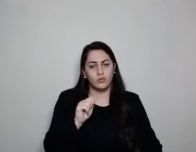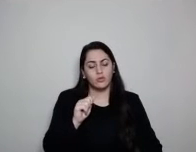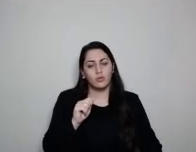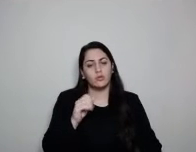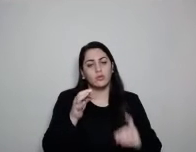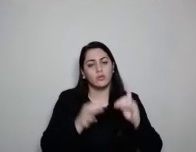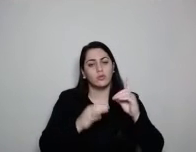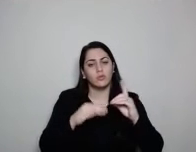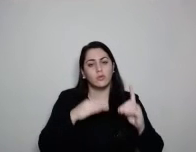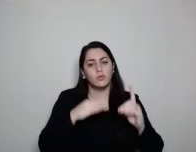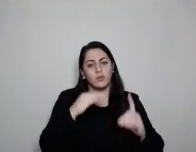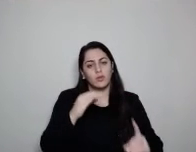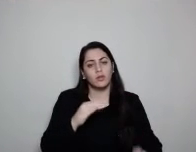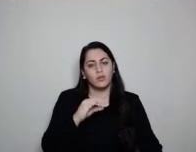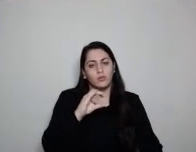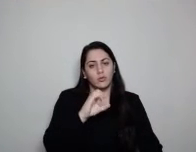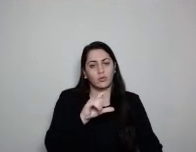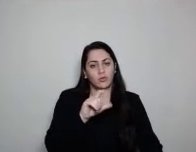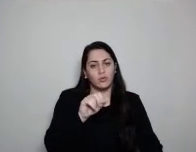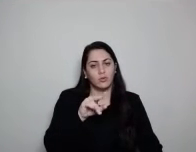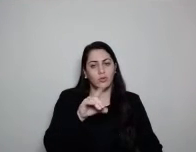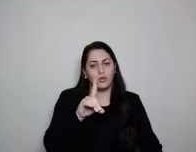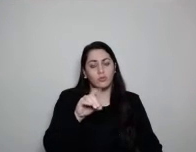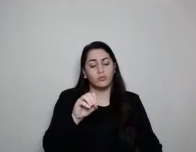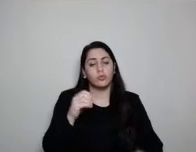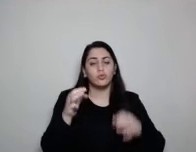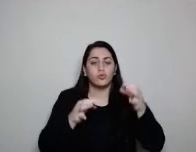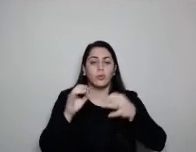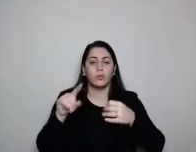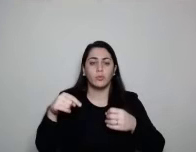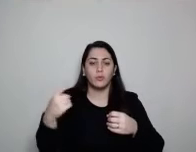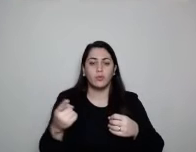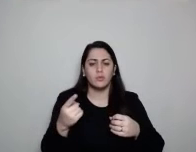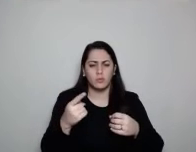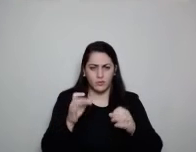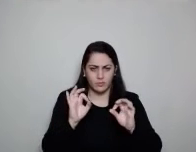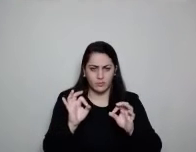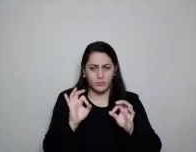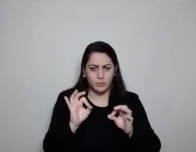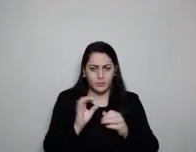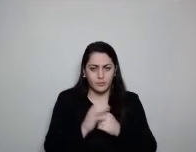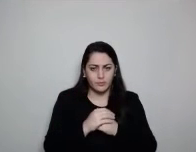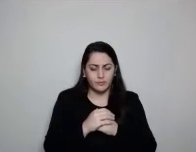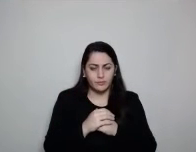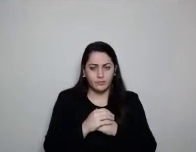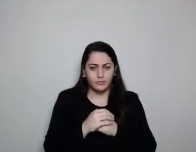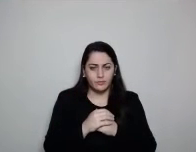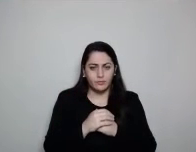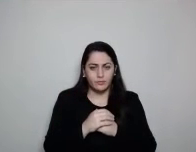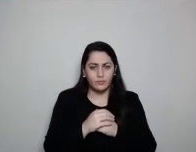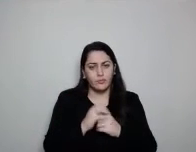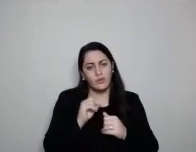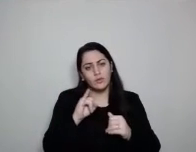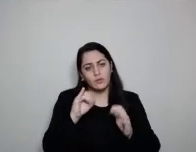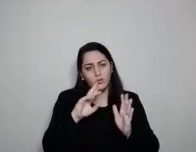gente conclui o julgamento na próxima. A gente já inclui na próxima, não é? Se o relator devolver, não é isso,